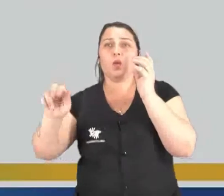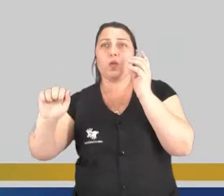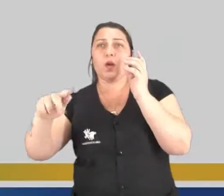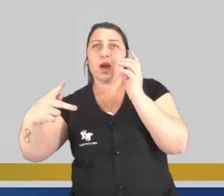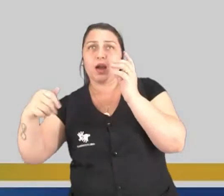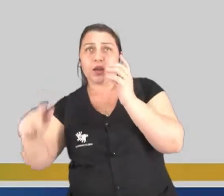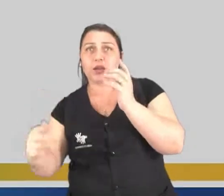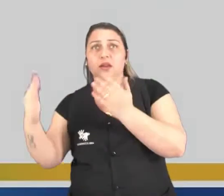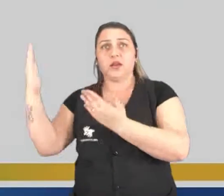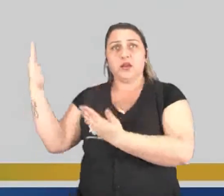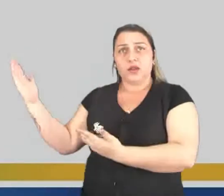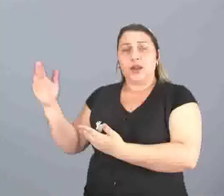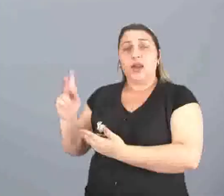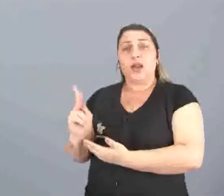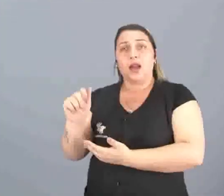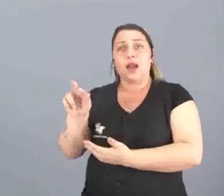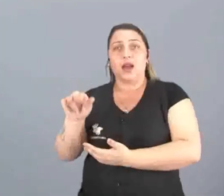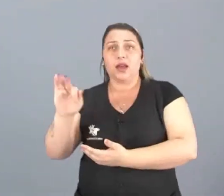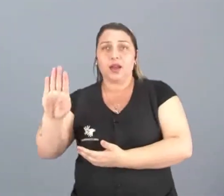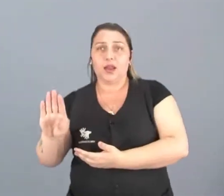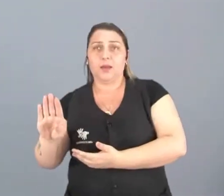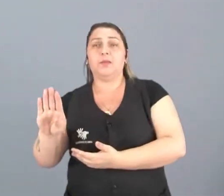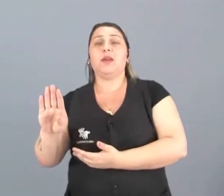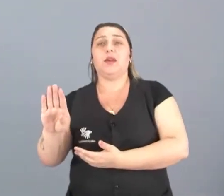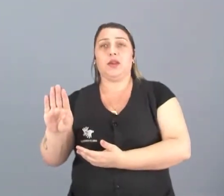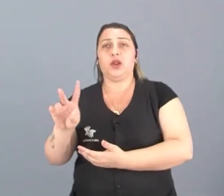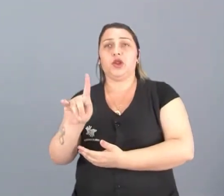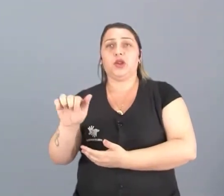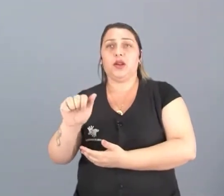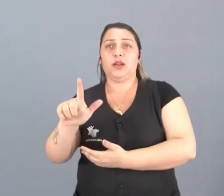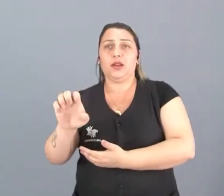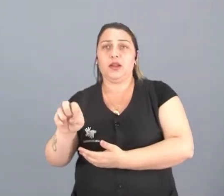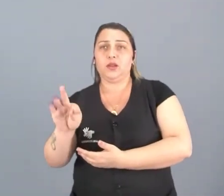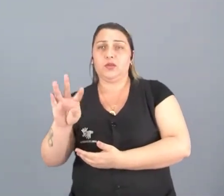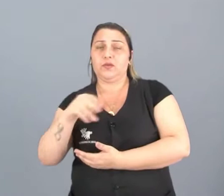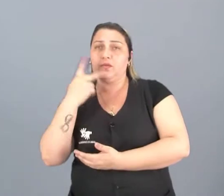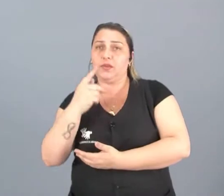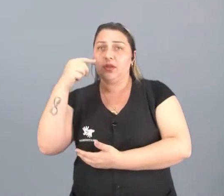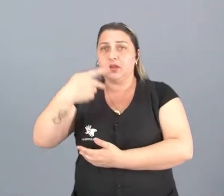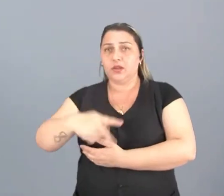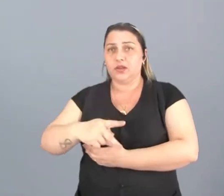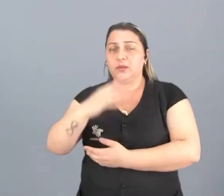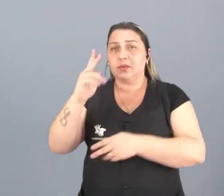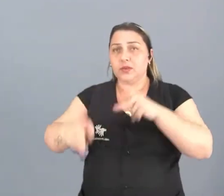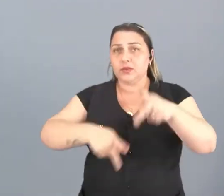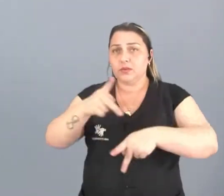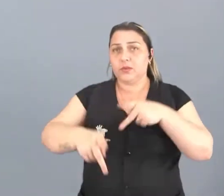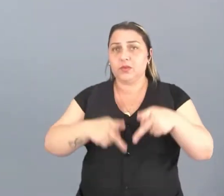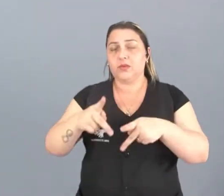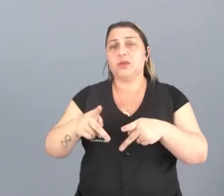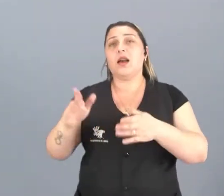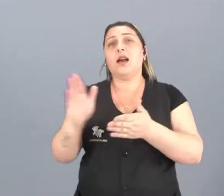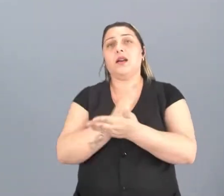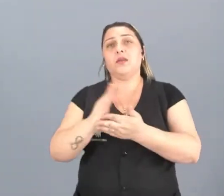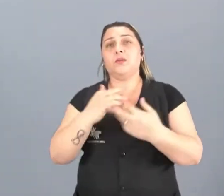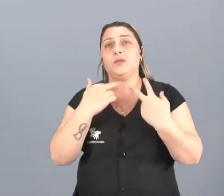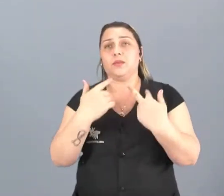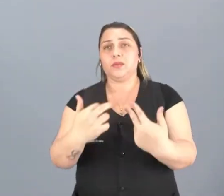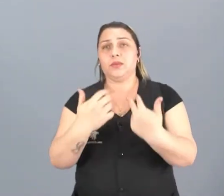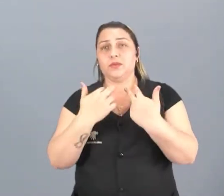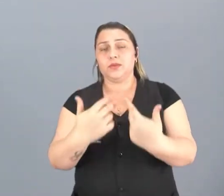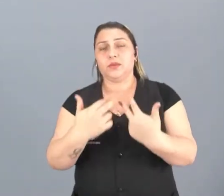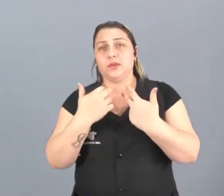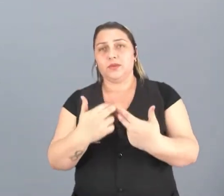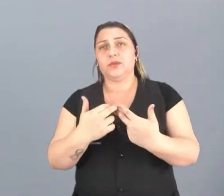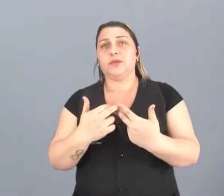eram os dialetos falados aqui no país por esses povos. Então, diante de algumas línguas,